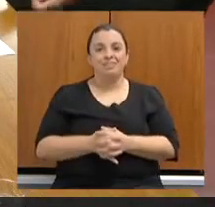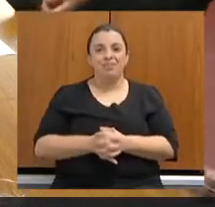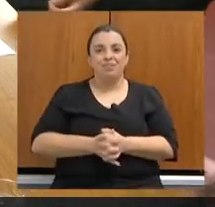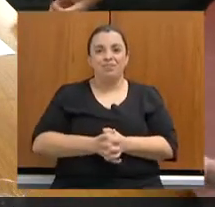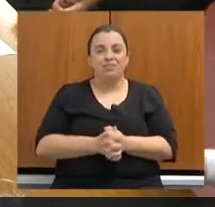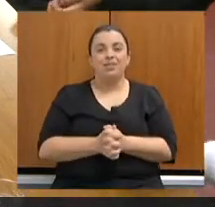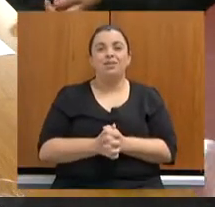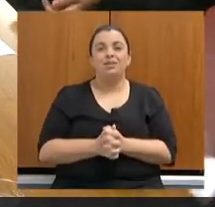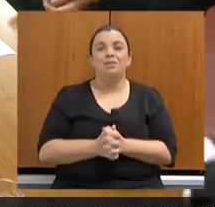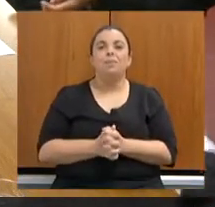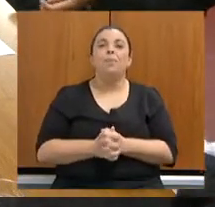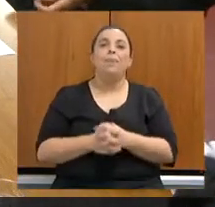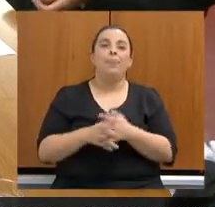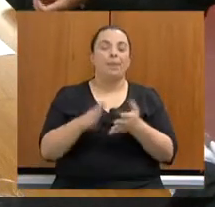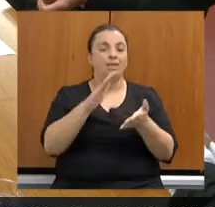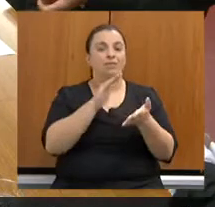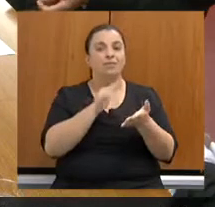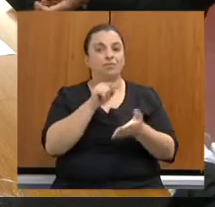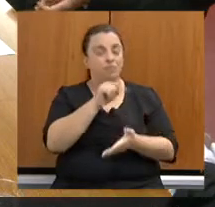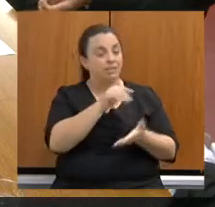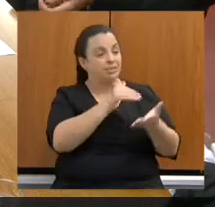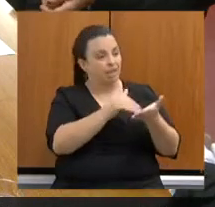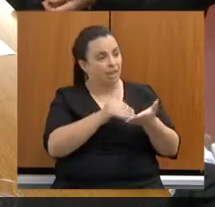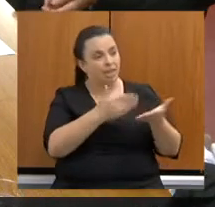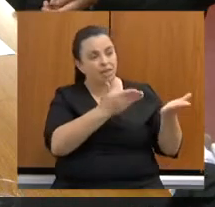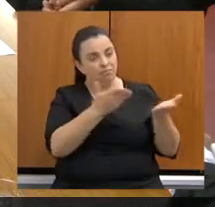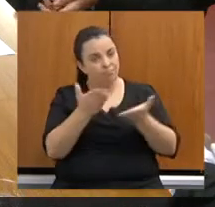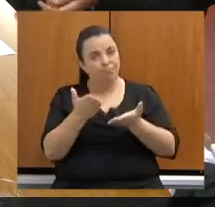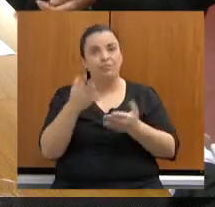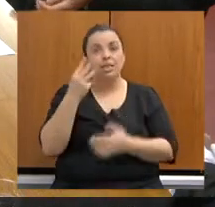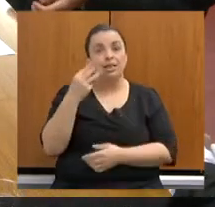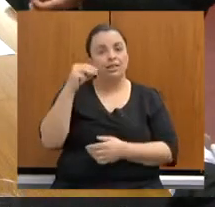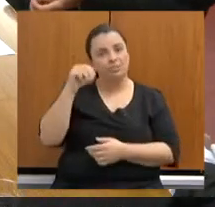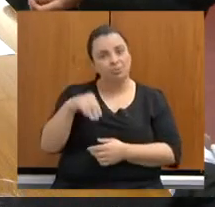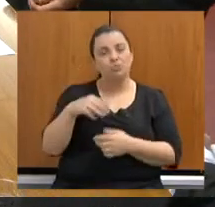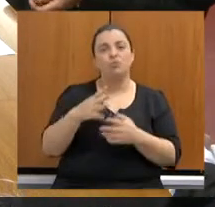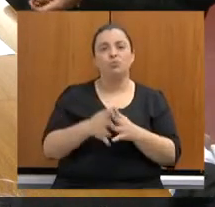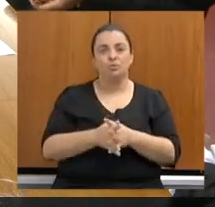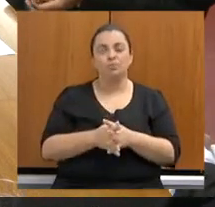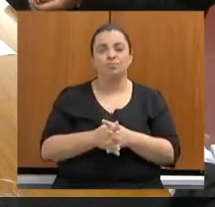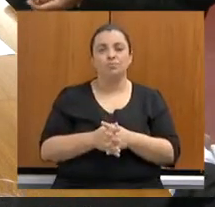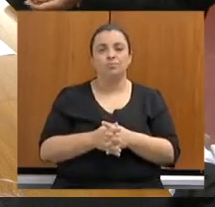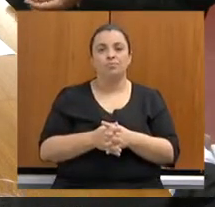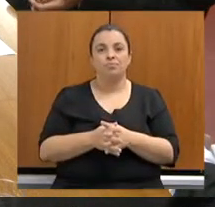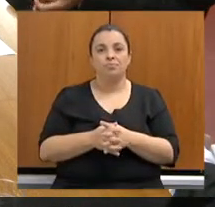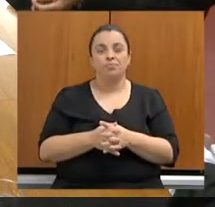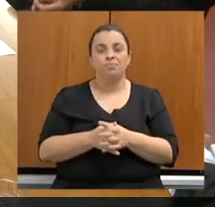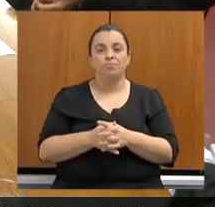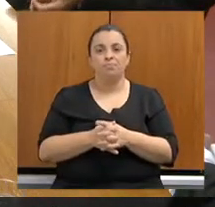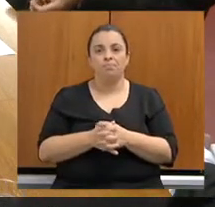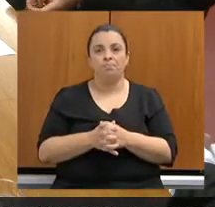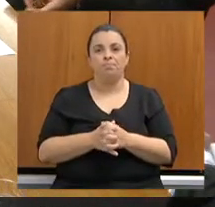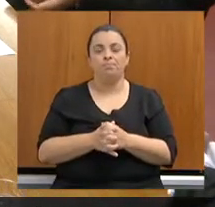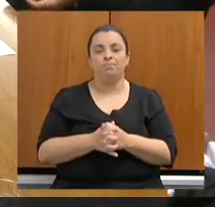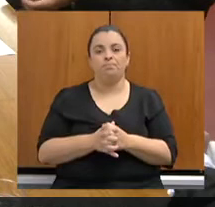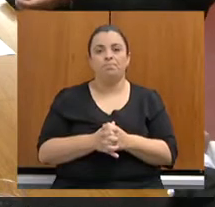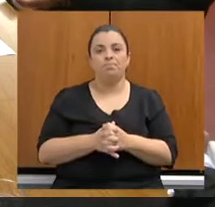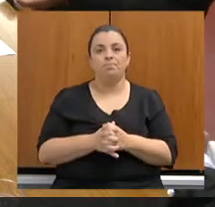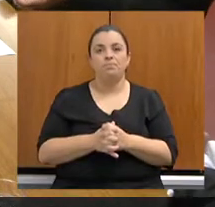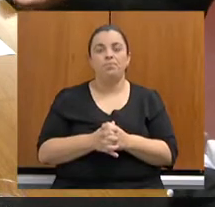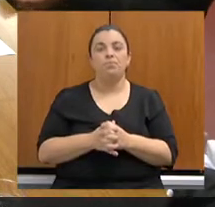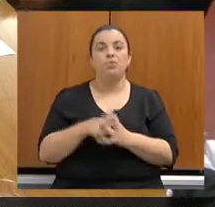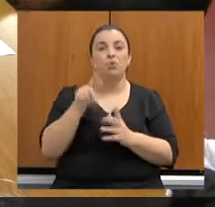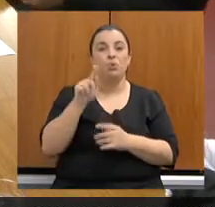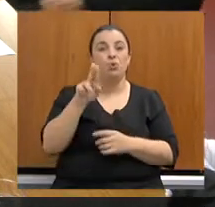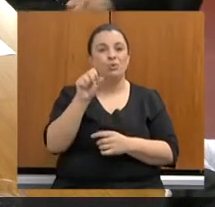o secretário Senhora de em três minutos para fazer um comentário em cima da fala do nobre Deputado Gustavo Santana